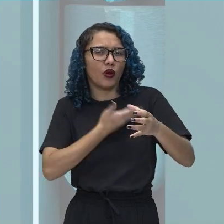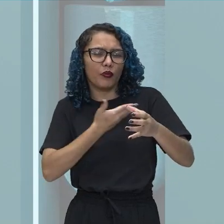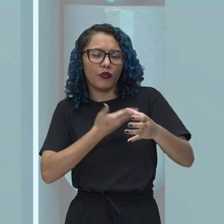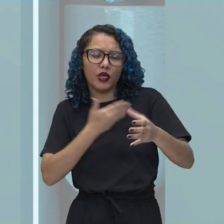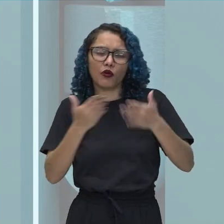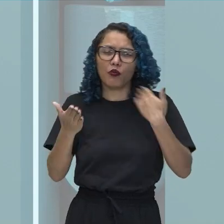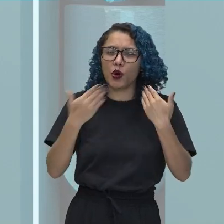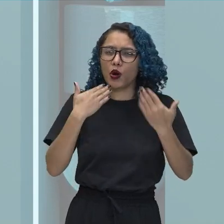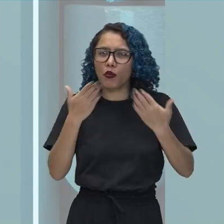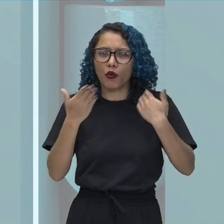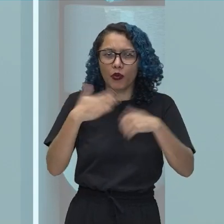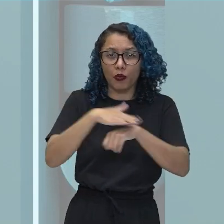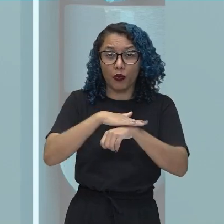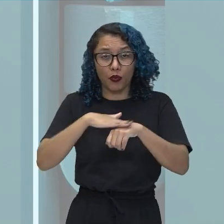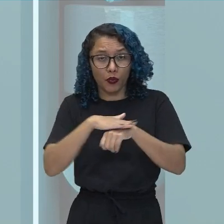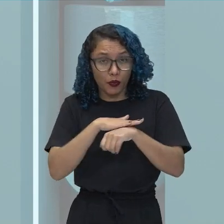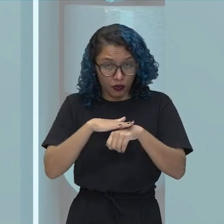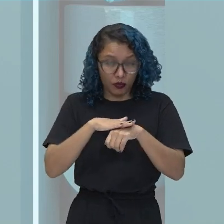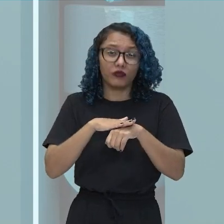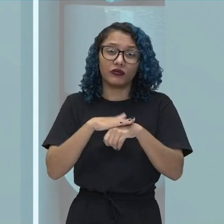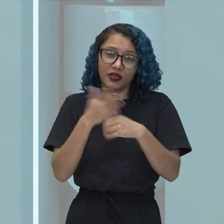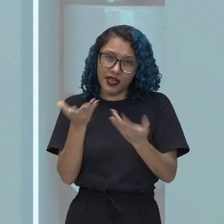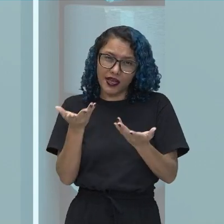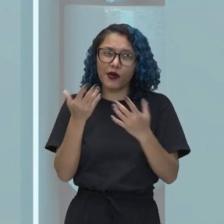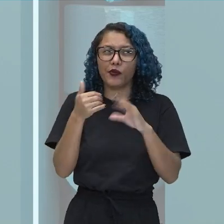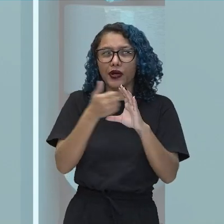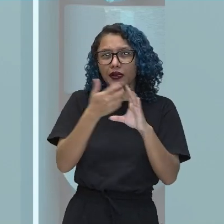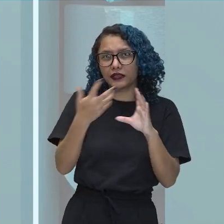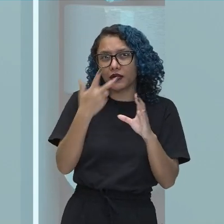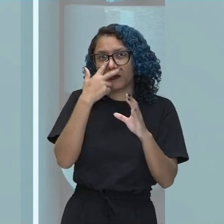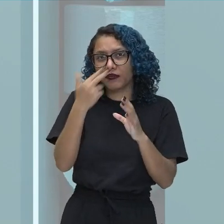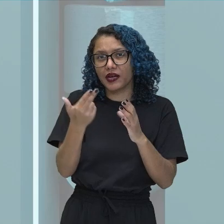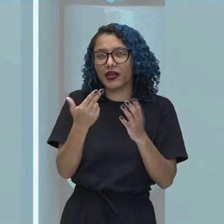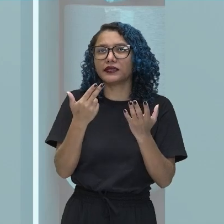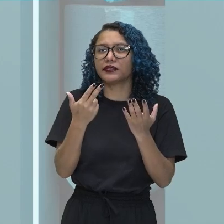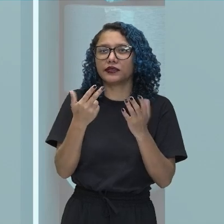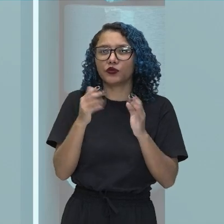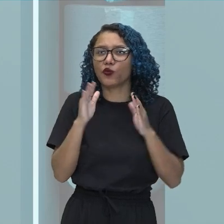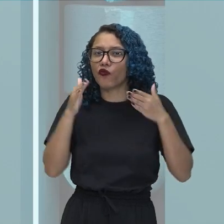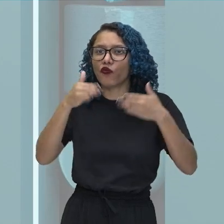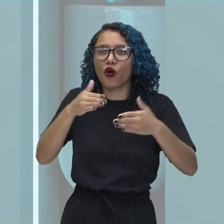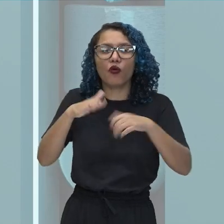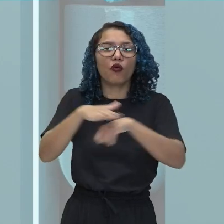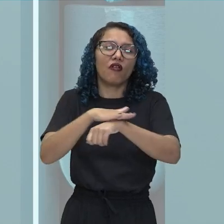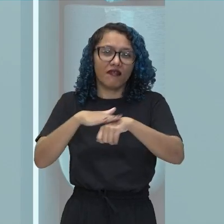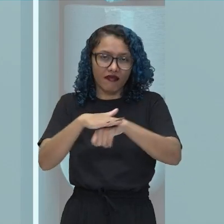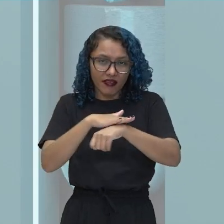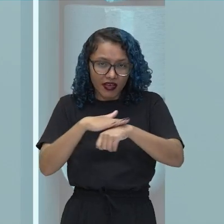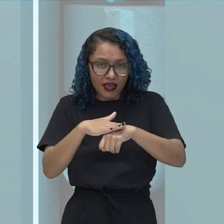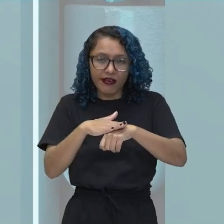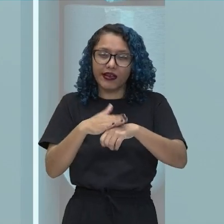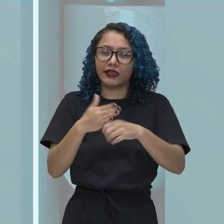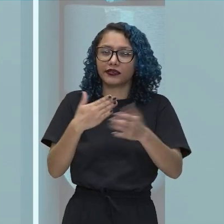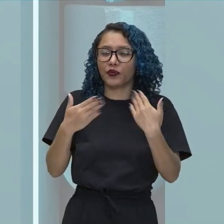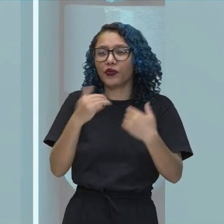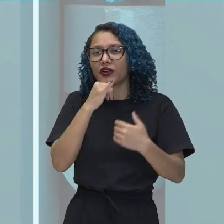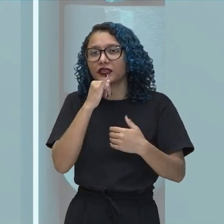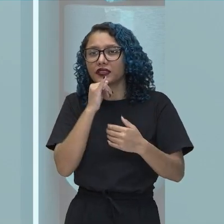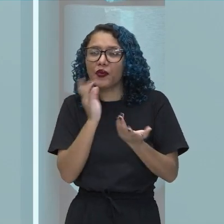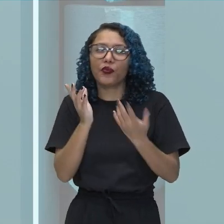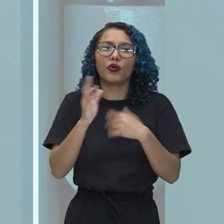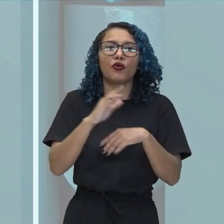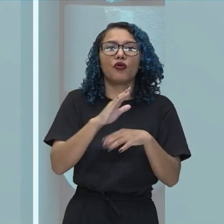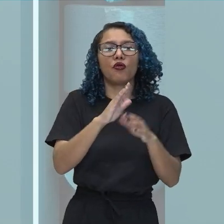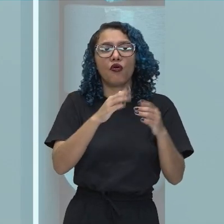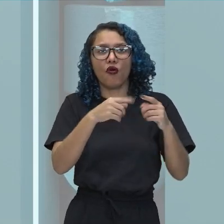de característica mais bate-papo. Conversar com um amigo após um jogo de futebol, alguma